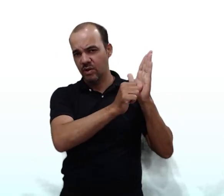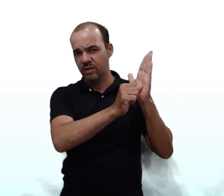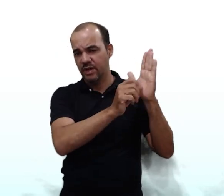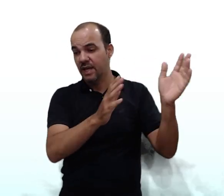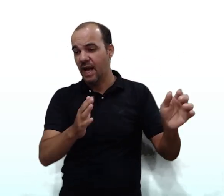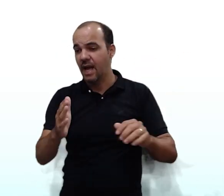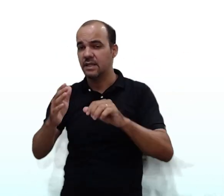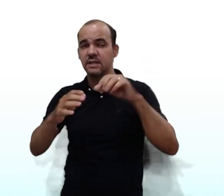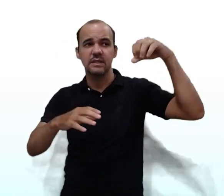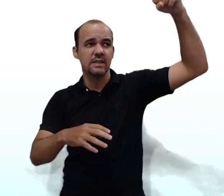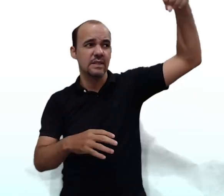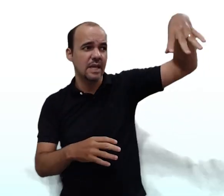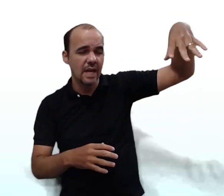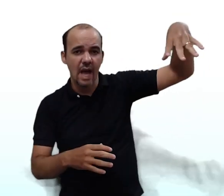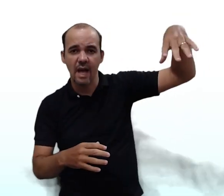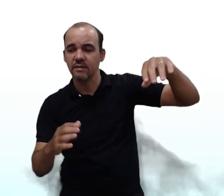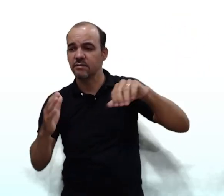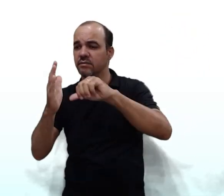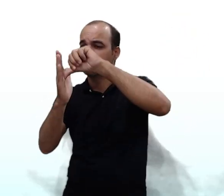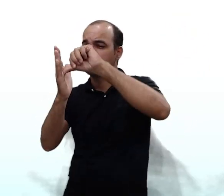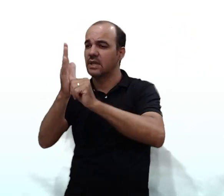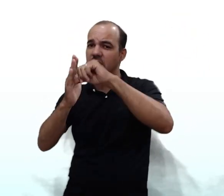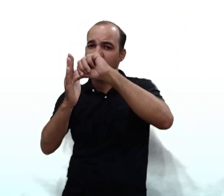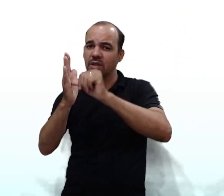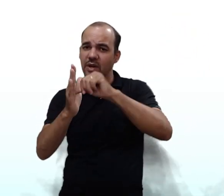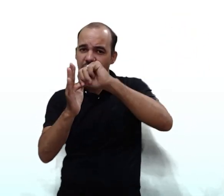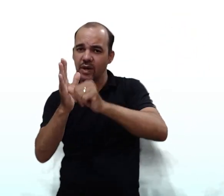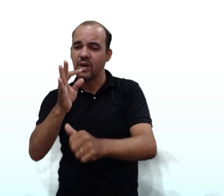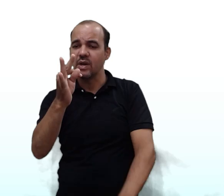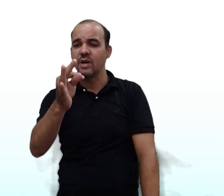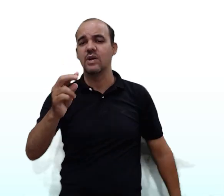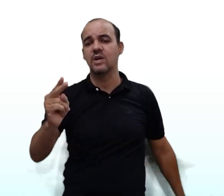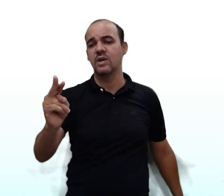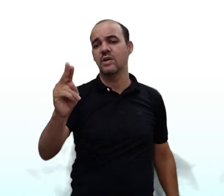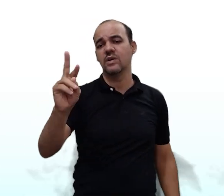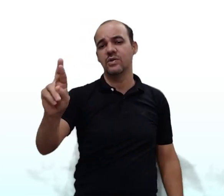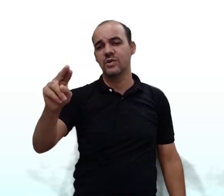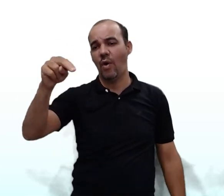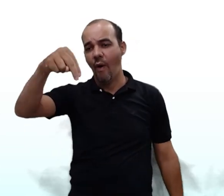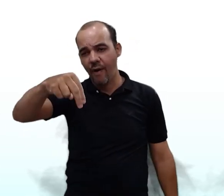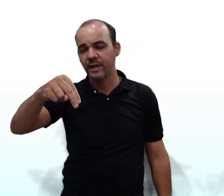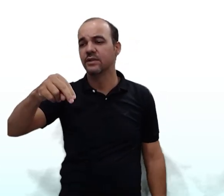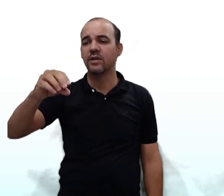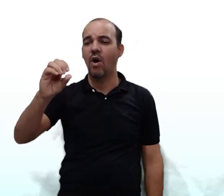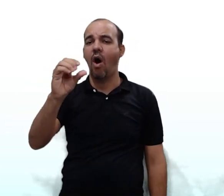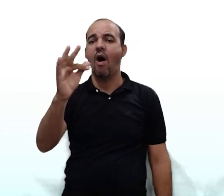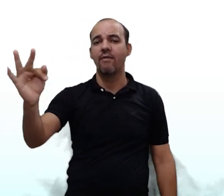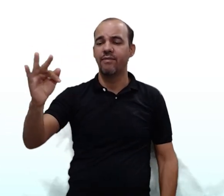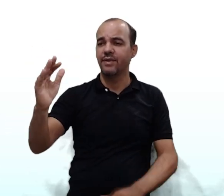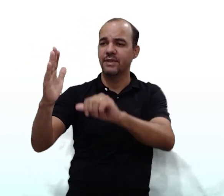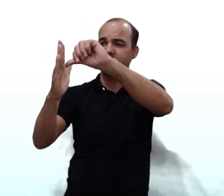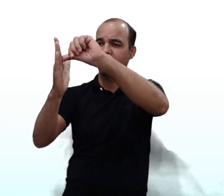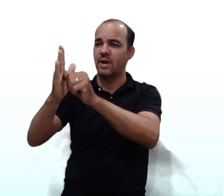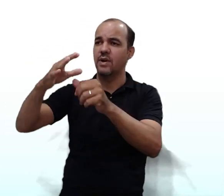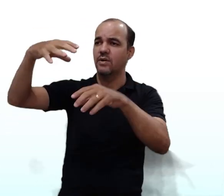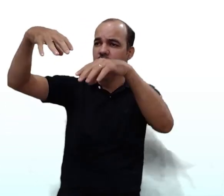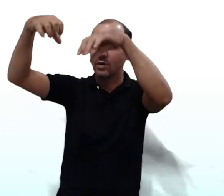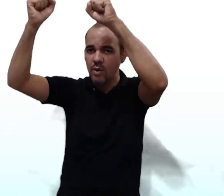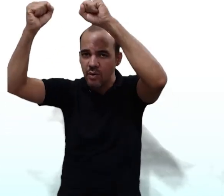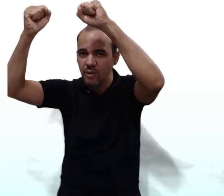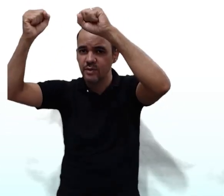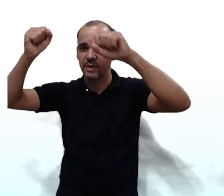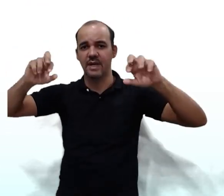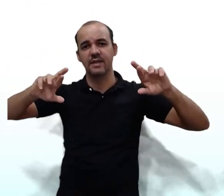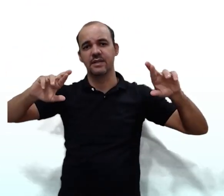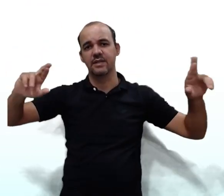off é desligar. Mas quem liga e desliga alguma coisa, não é? A TV, o computador, a câmera, o celular. Então, esse